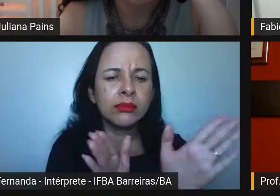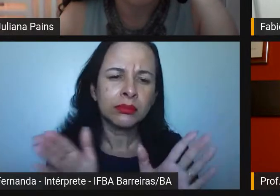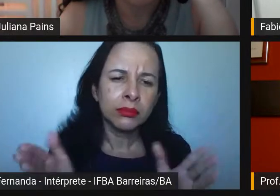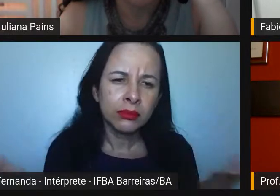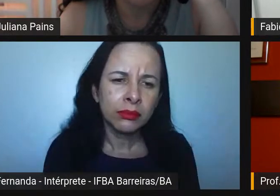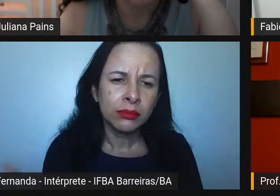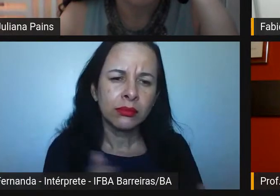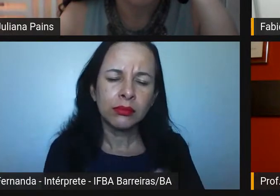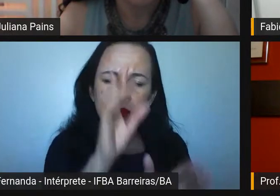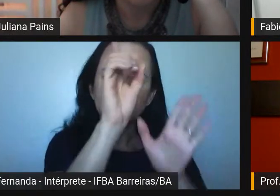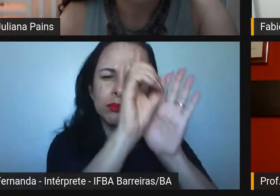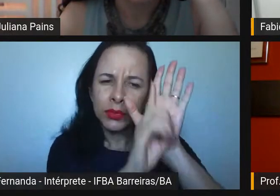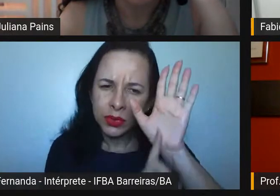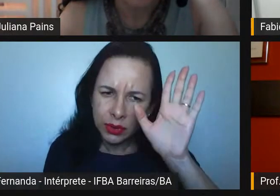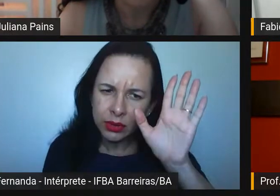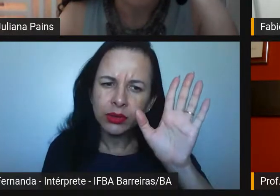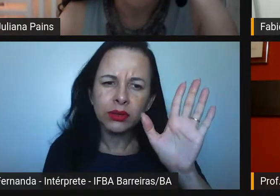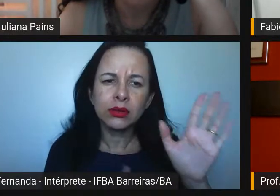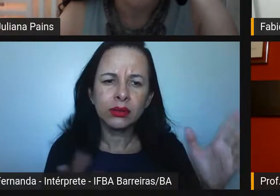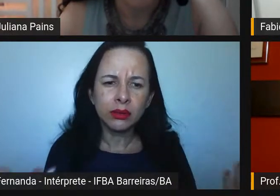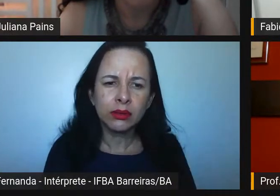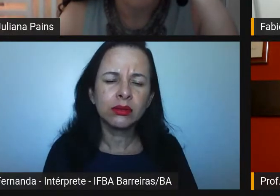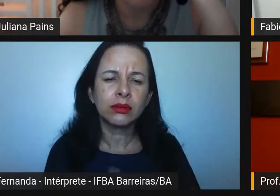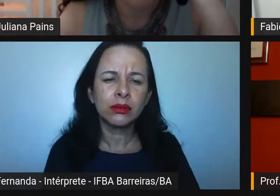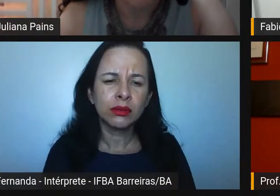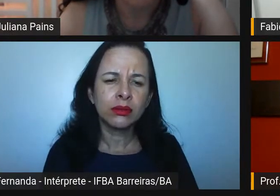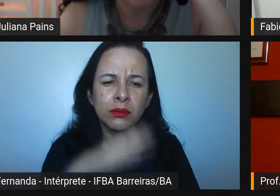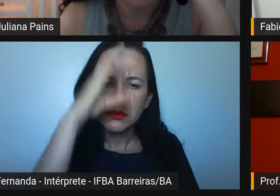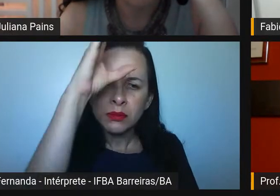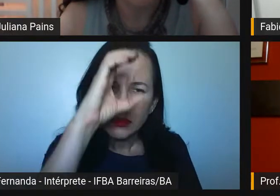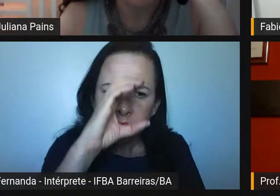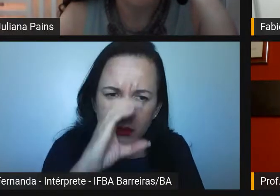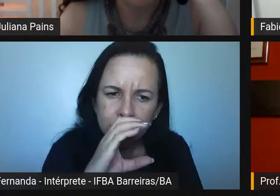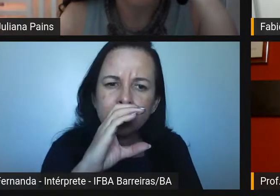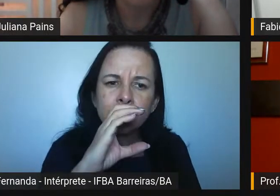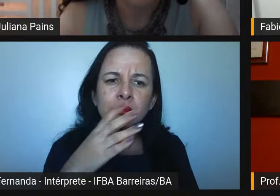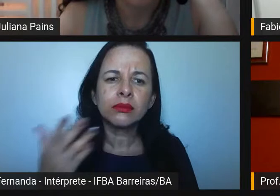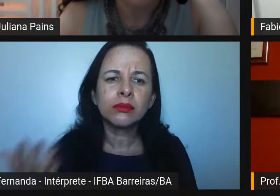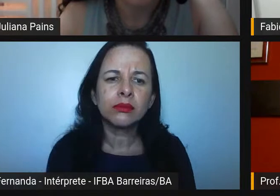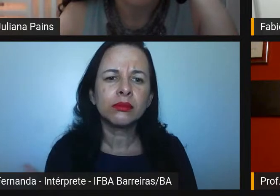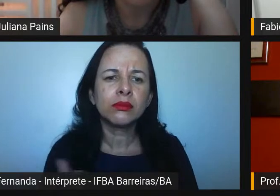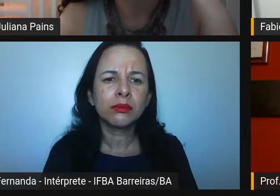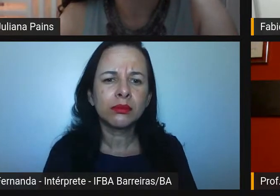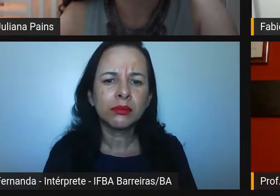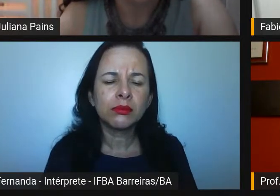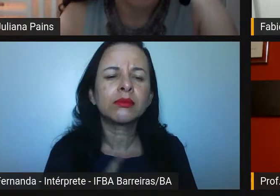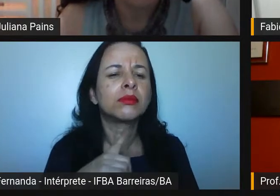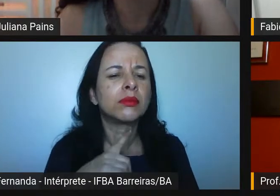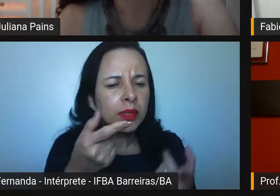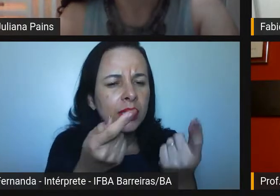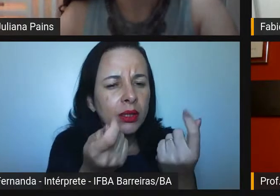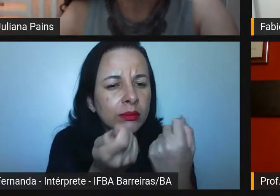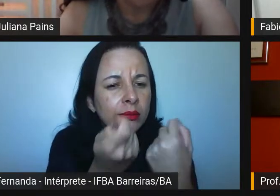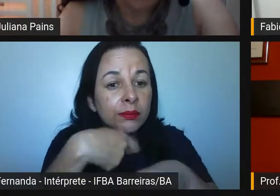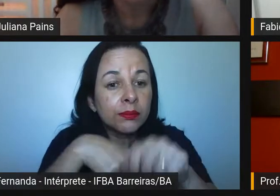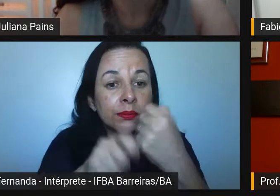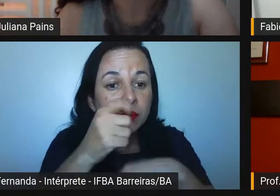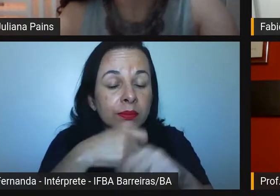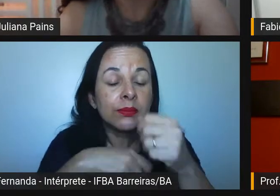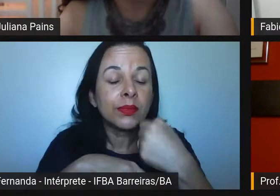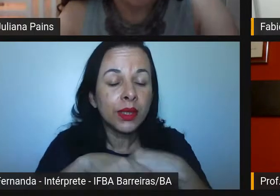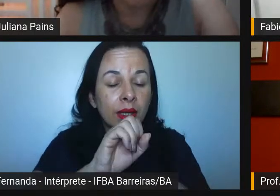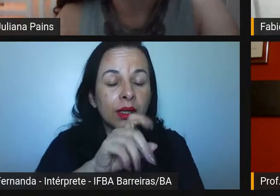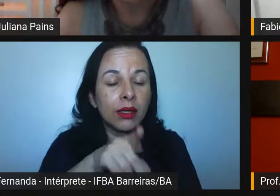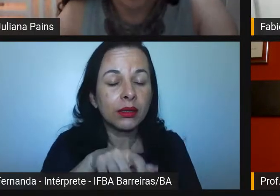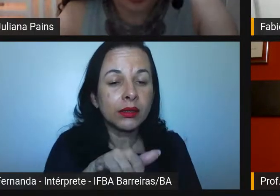lógico por direito com o que são cidadã mas até por questões econômicas mas Spotify tem que tá